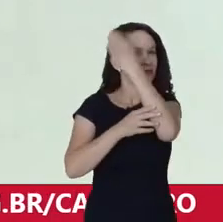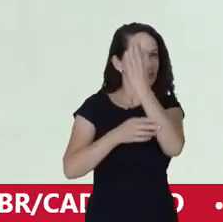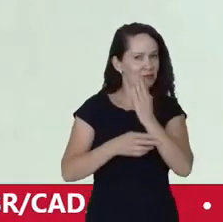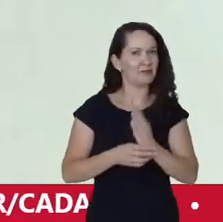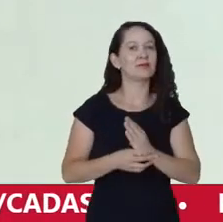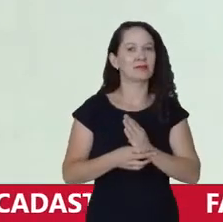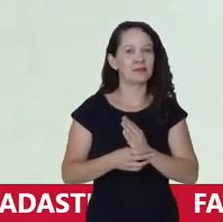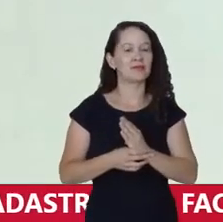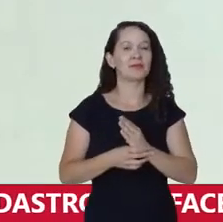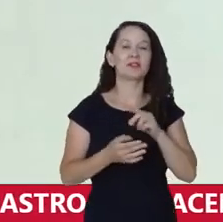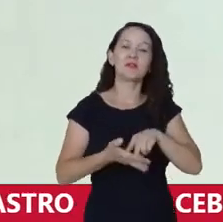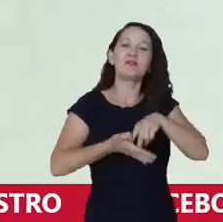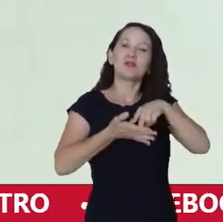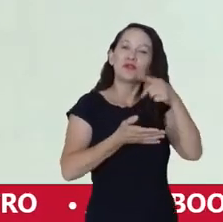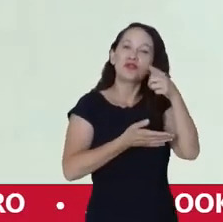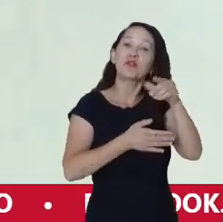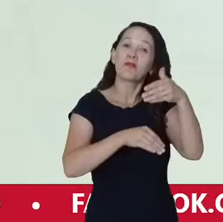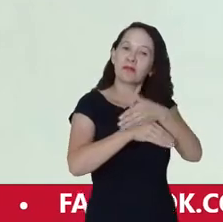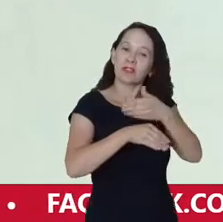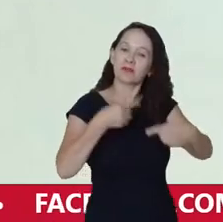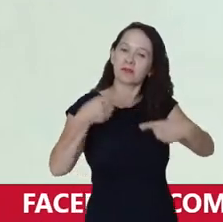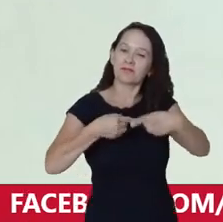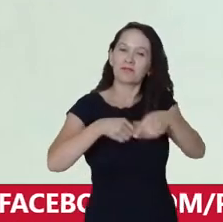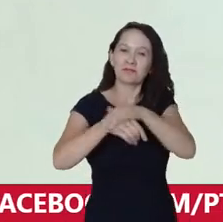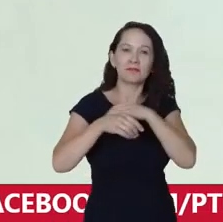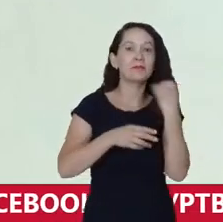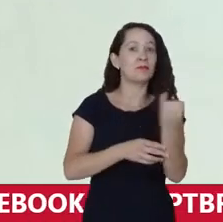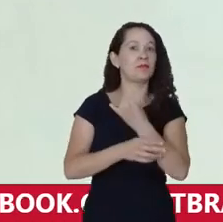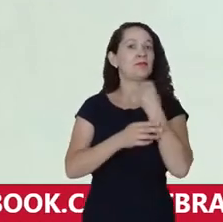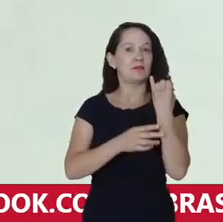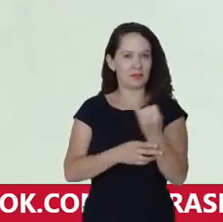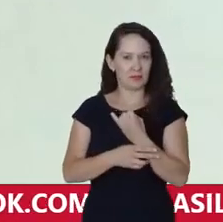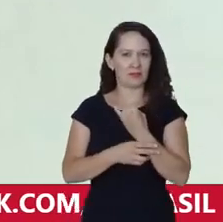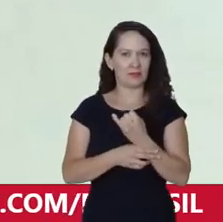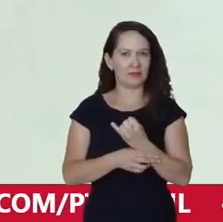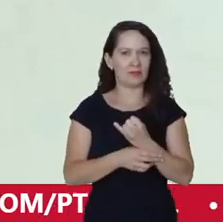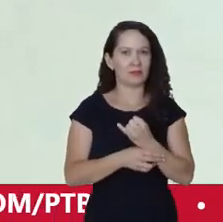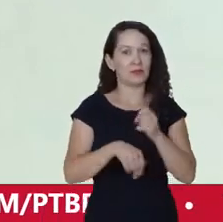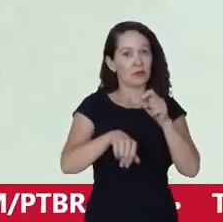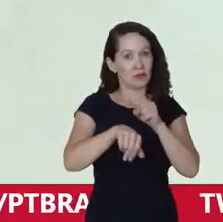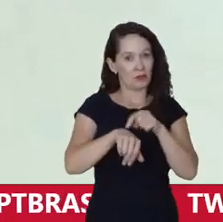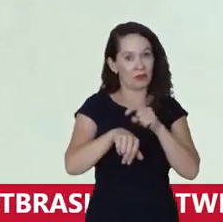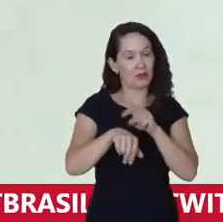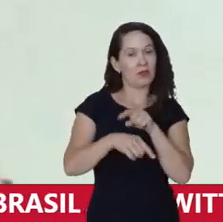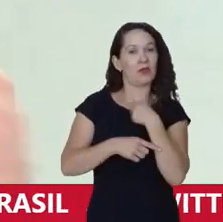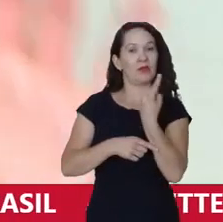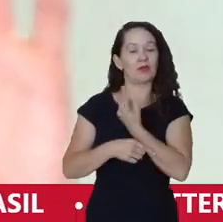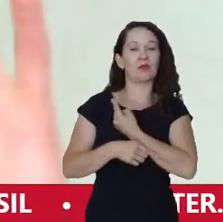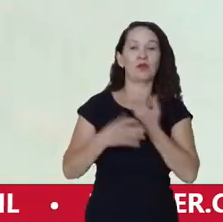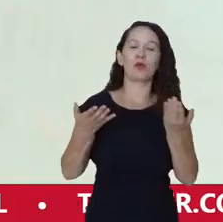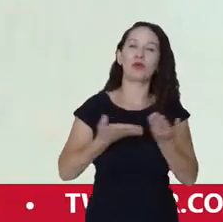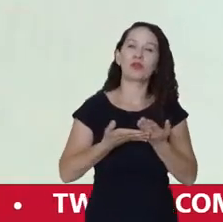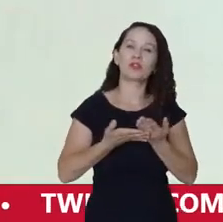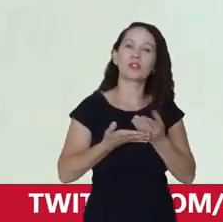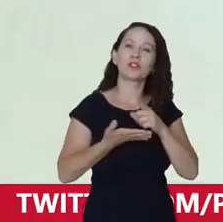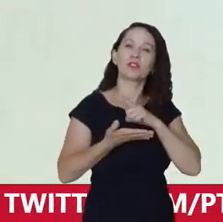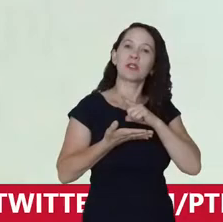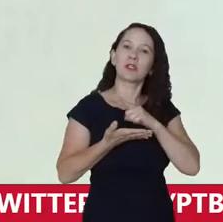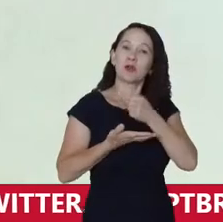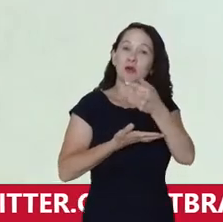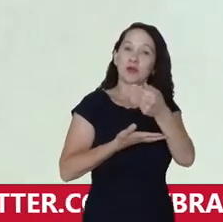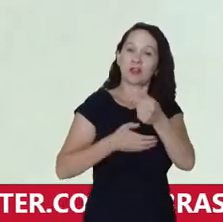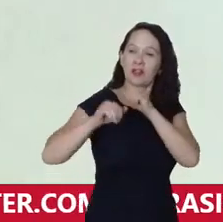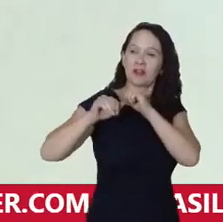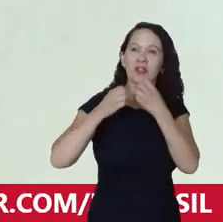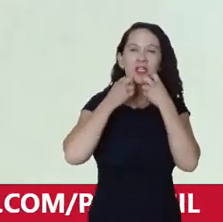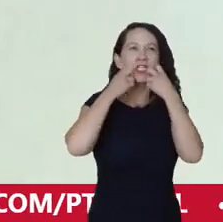Brasil, em estar aqui mais uma vez fazendo esse debate tão necessário. E no momento em que nós passamos aí pelo 7 de setembro